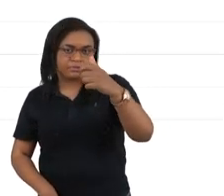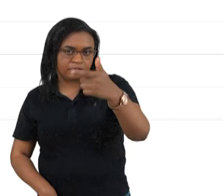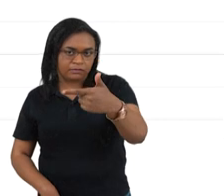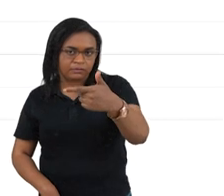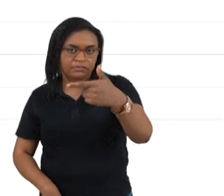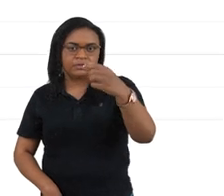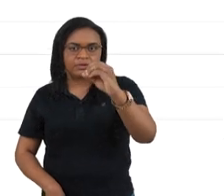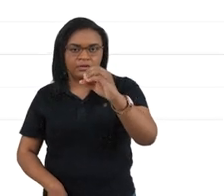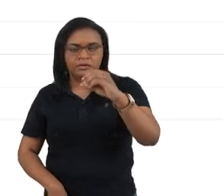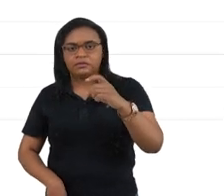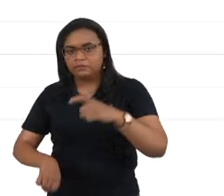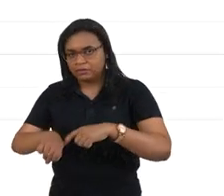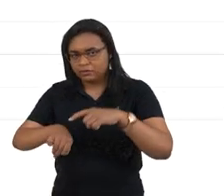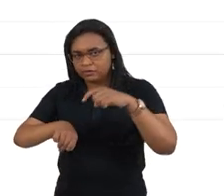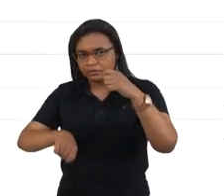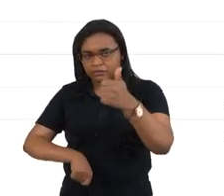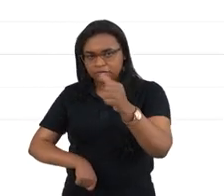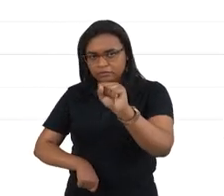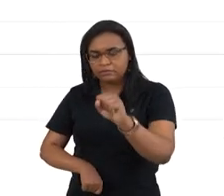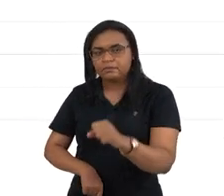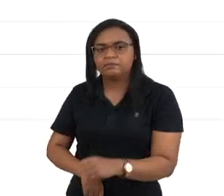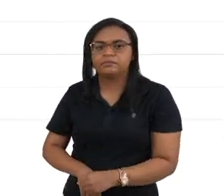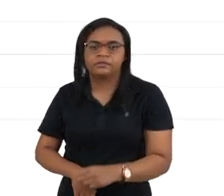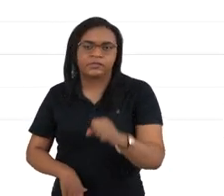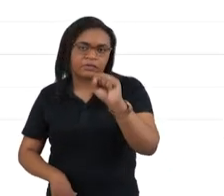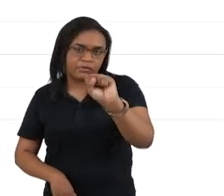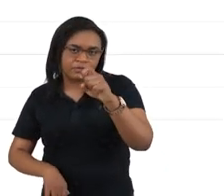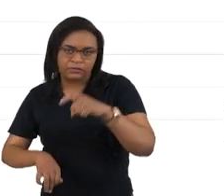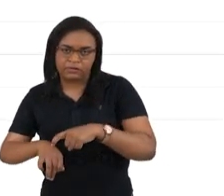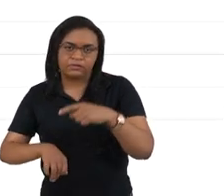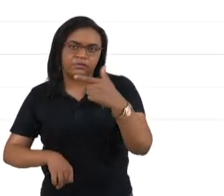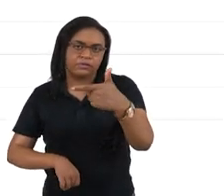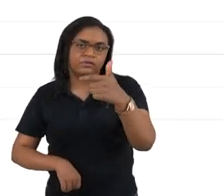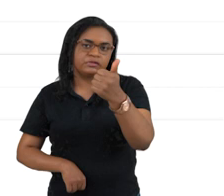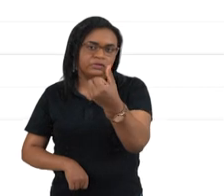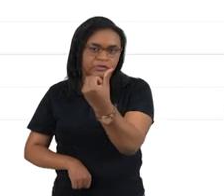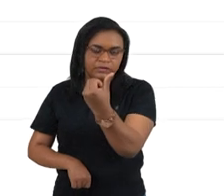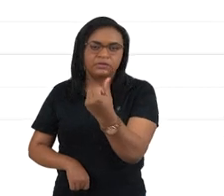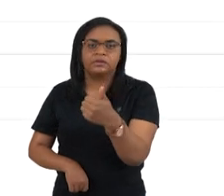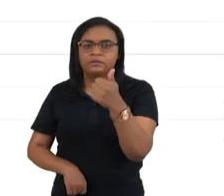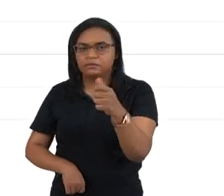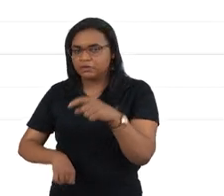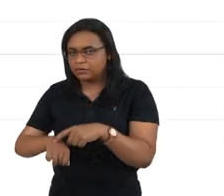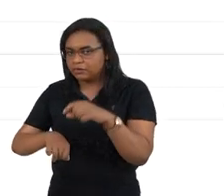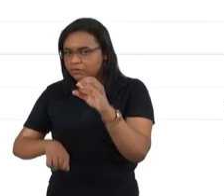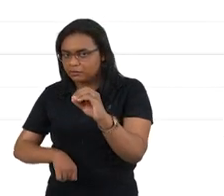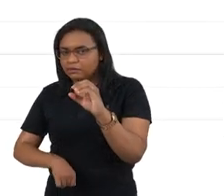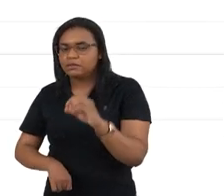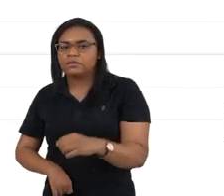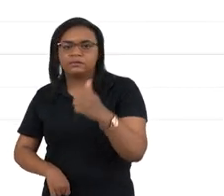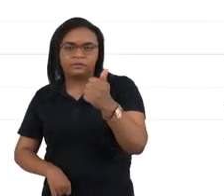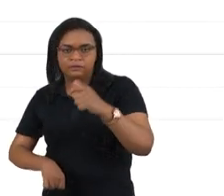aqui. 8 vezes 0 é 0. 8 vezes 0 é 0. E 8 vezes 2, 16. 1 vezes 0 é 0. 1 vezes 0 é 0. E 1 vezes 2 é